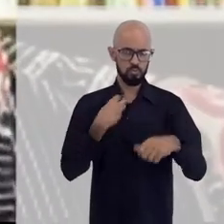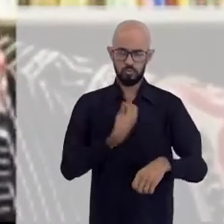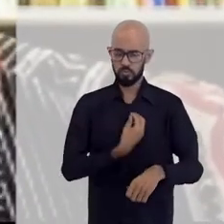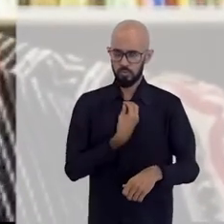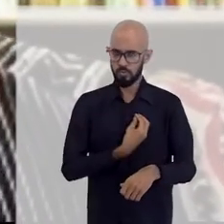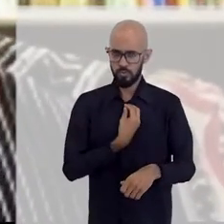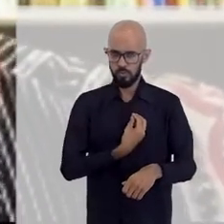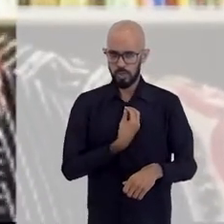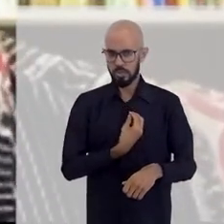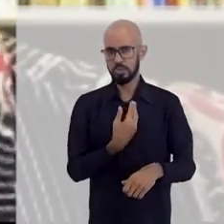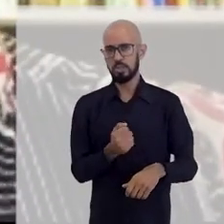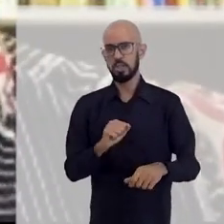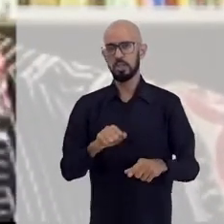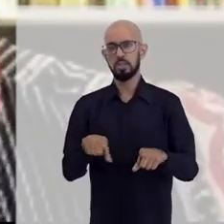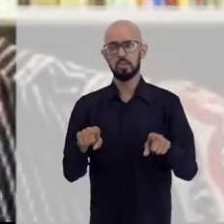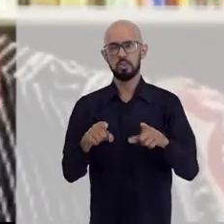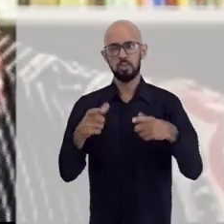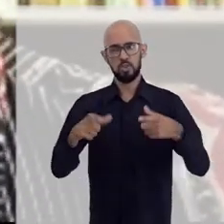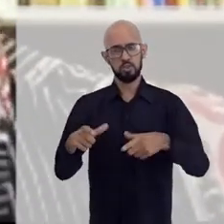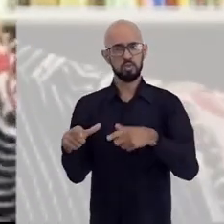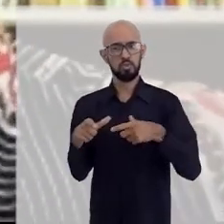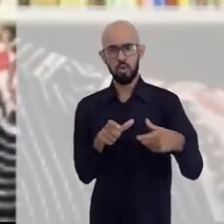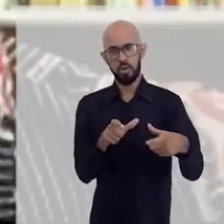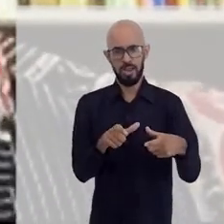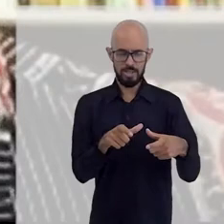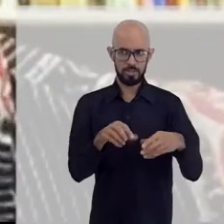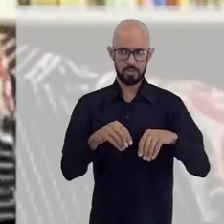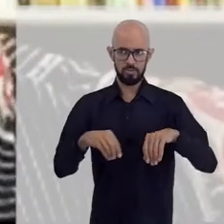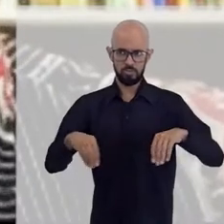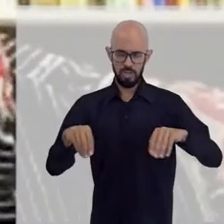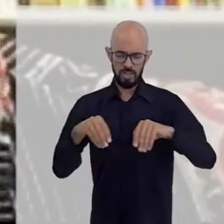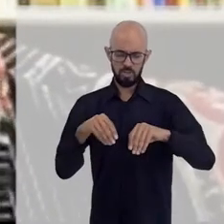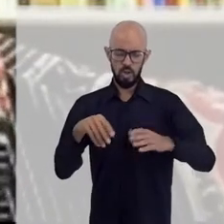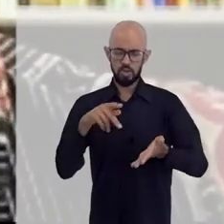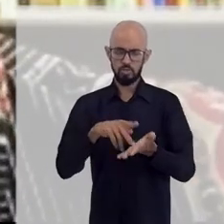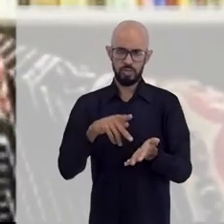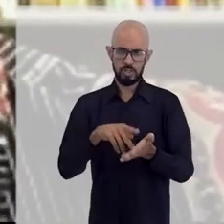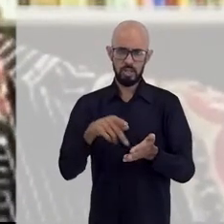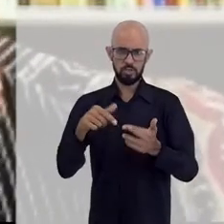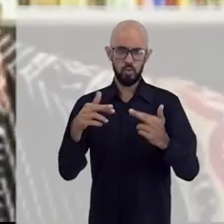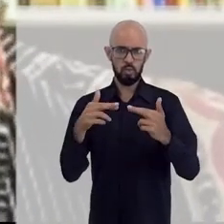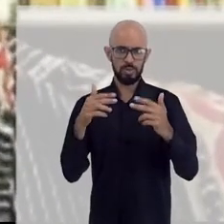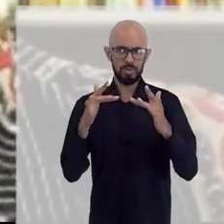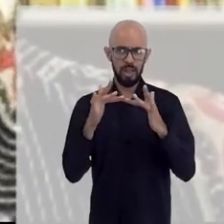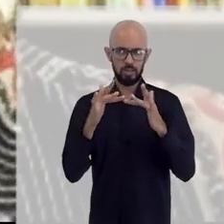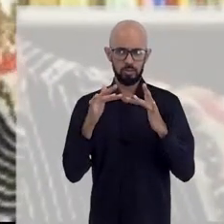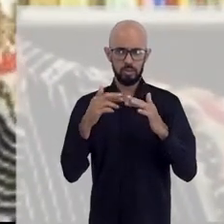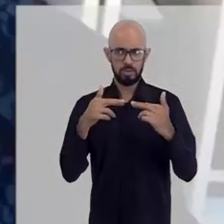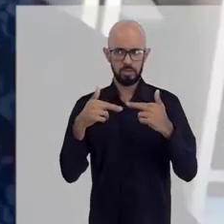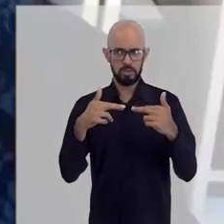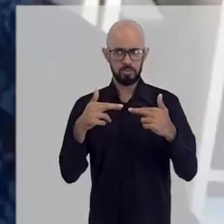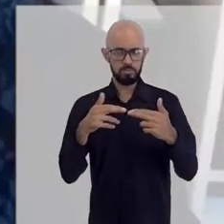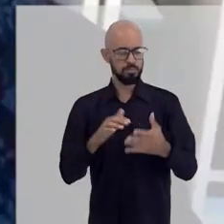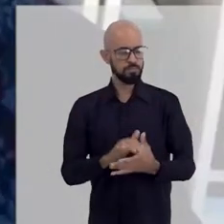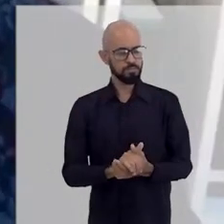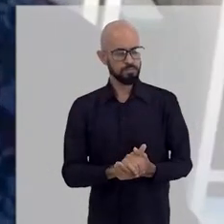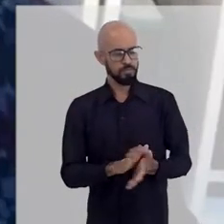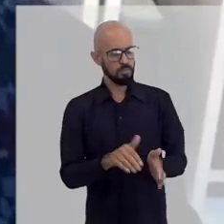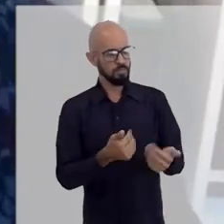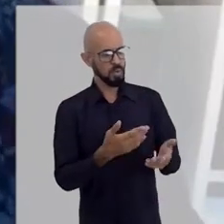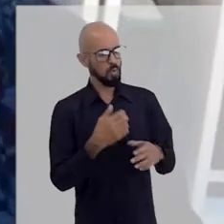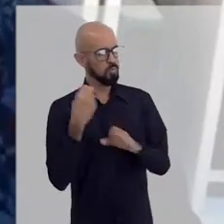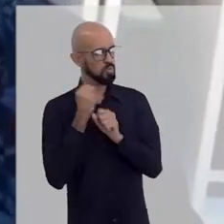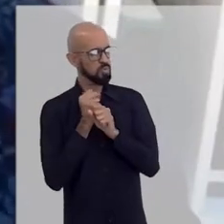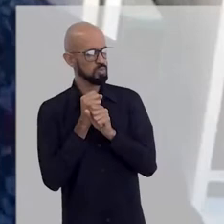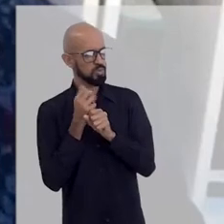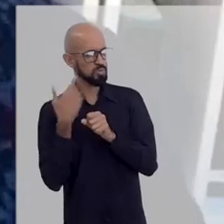de vivência, nossos locais, dos nossos territórios, né? É um descaso muito grande, né? Nos últimos